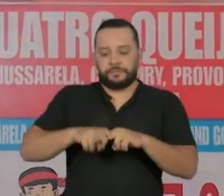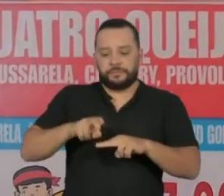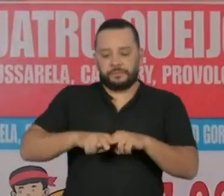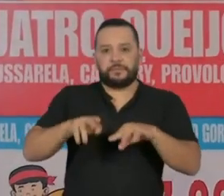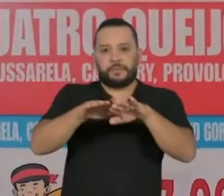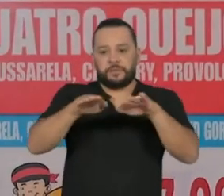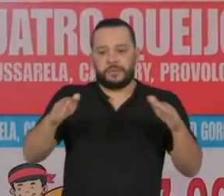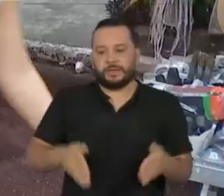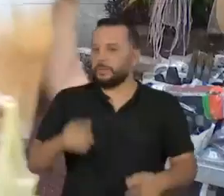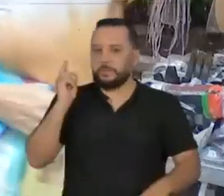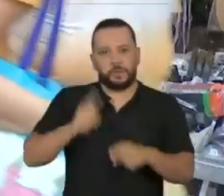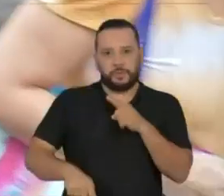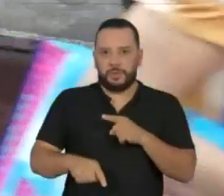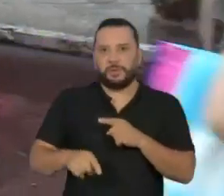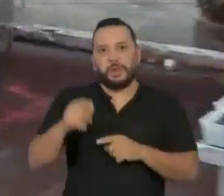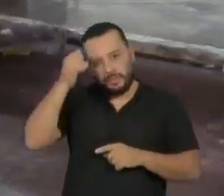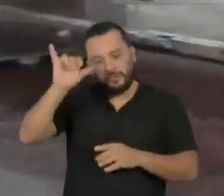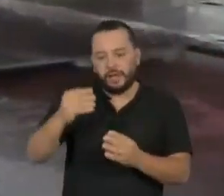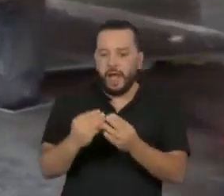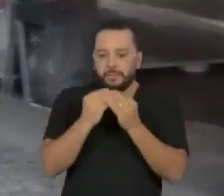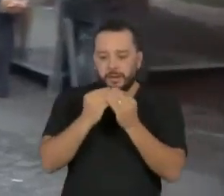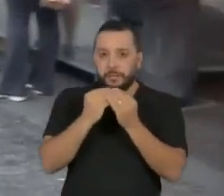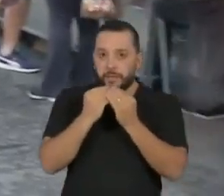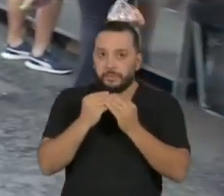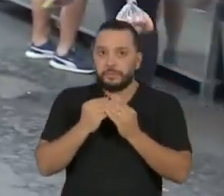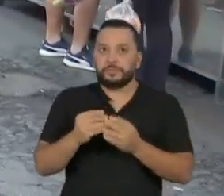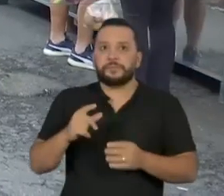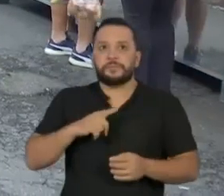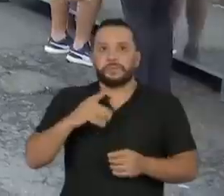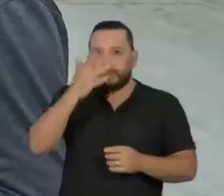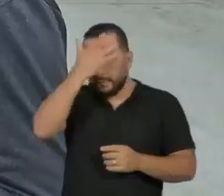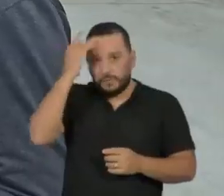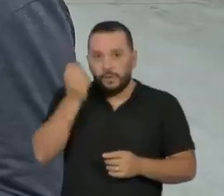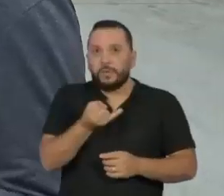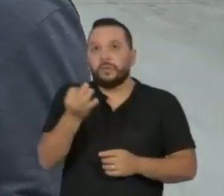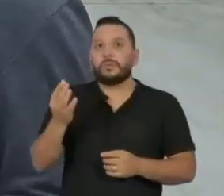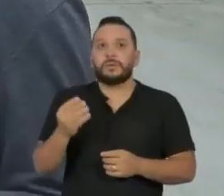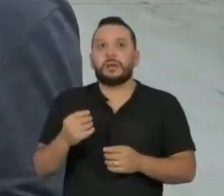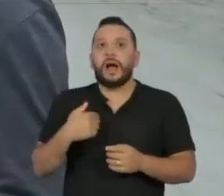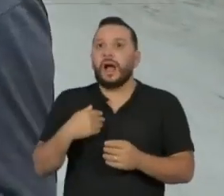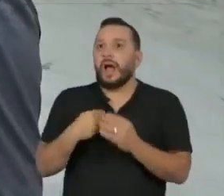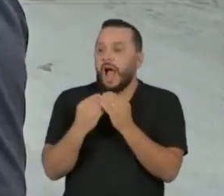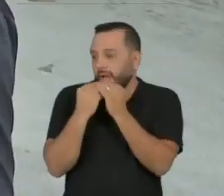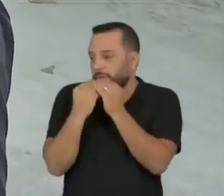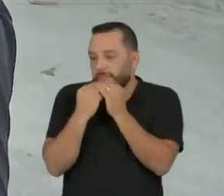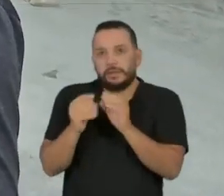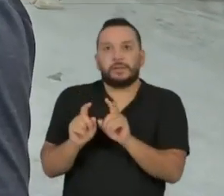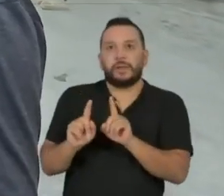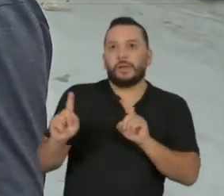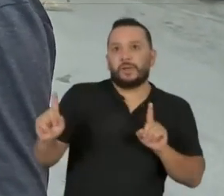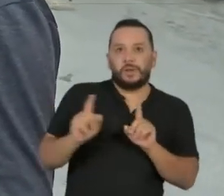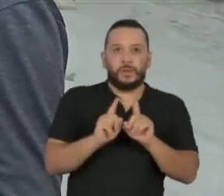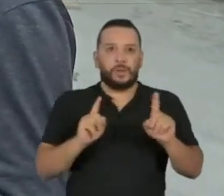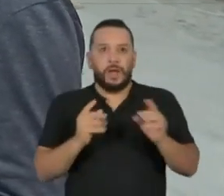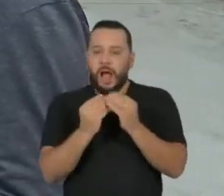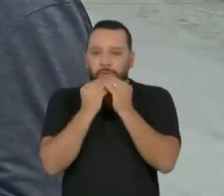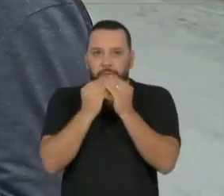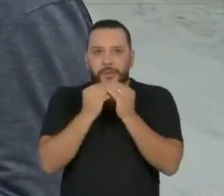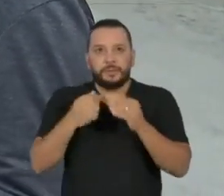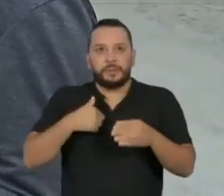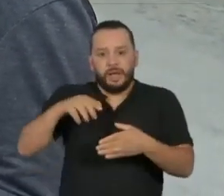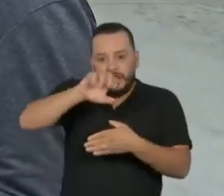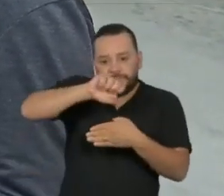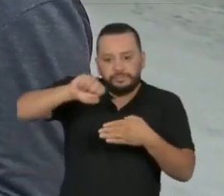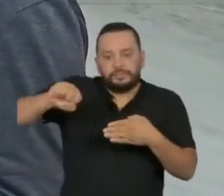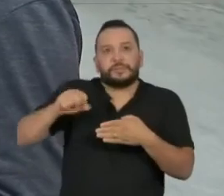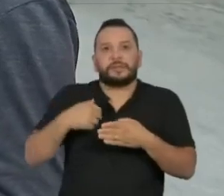para evitar o consumo no local. Há quem resista. Nós estamos longe de fazer o quê, né? Não tem outro jeito. Mas pelo menos se precisar de ketchup e alguma coisa, a gente